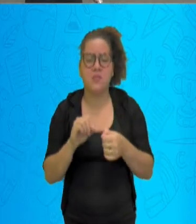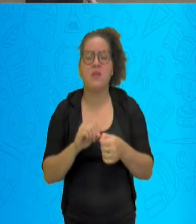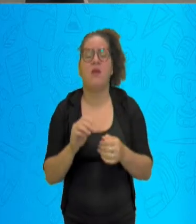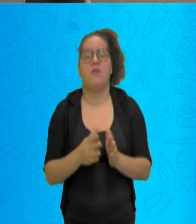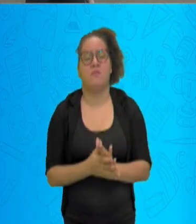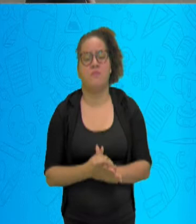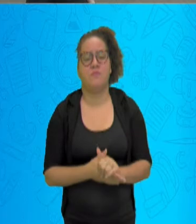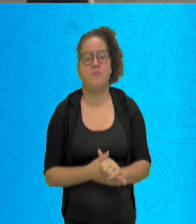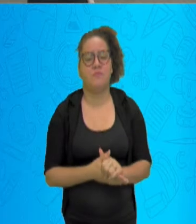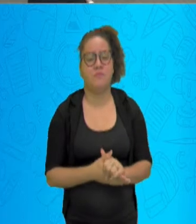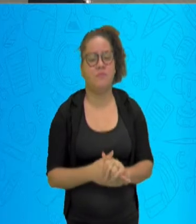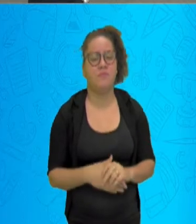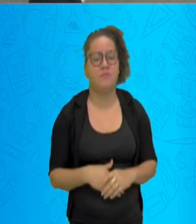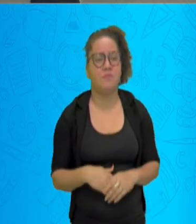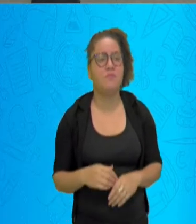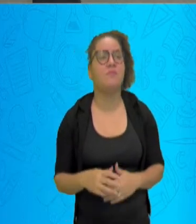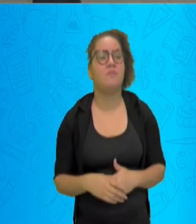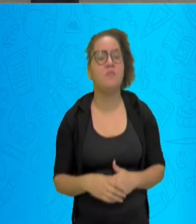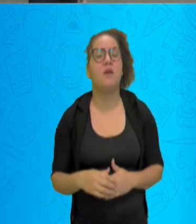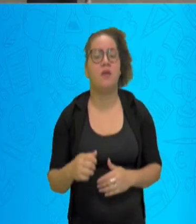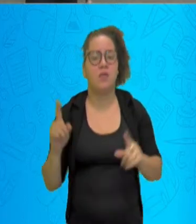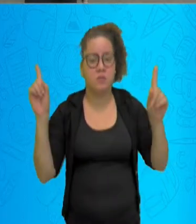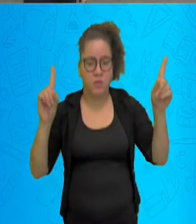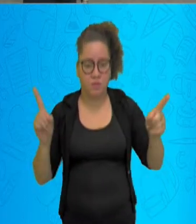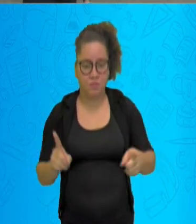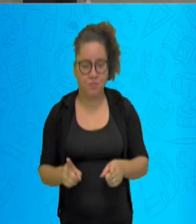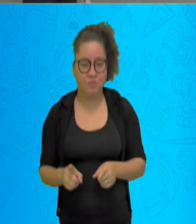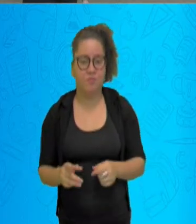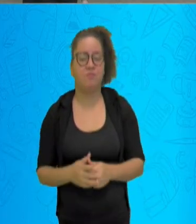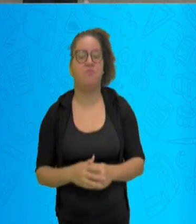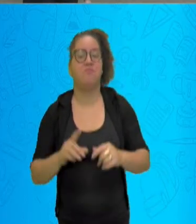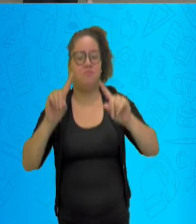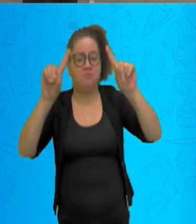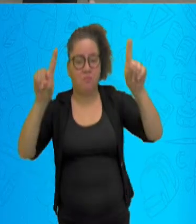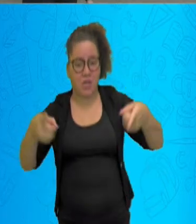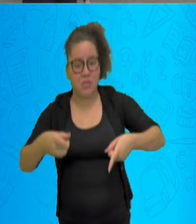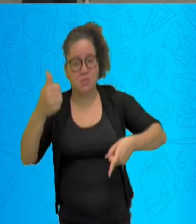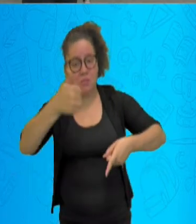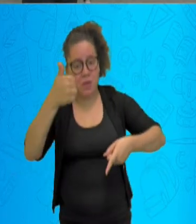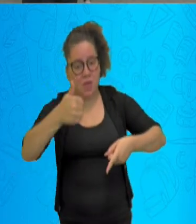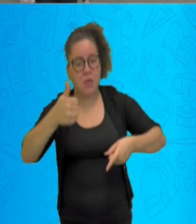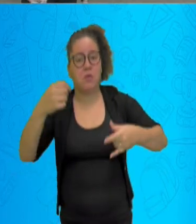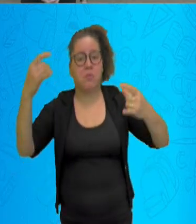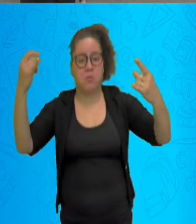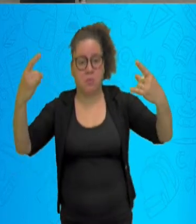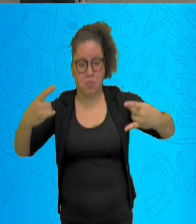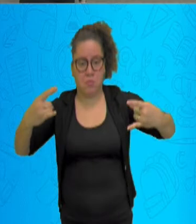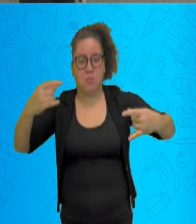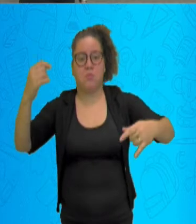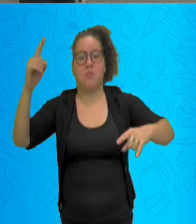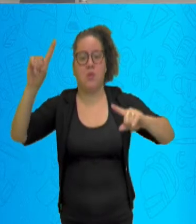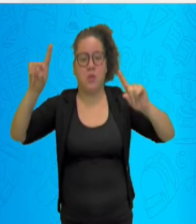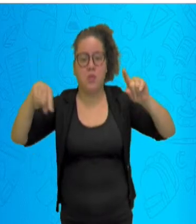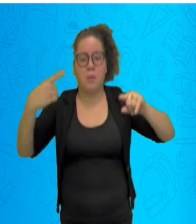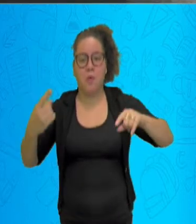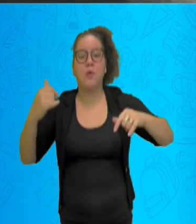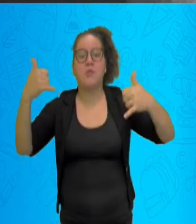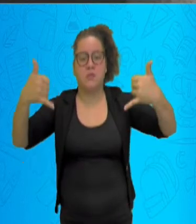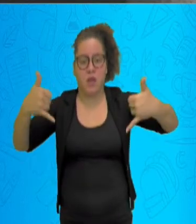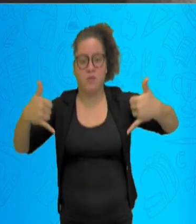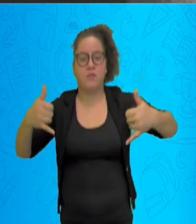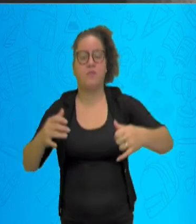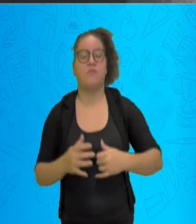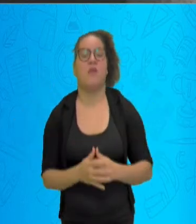as regras, né, da expressão numérica. Parêntese primeiro, depois colchete, depois